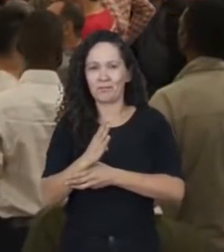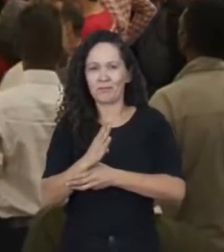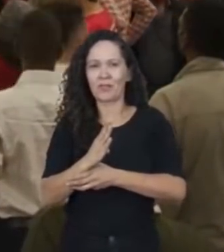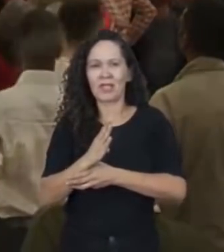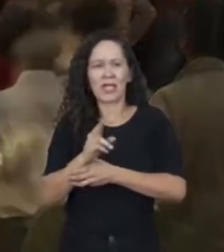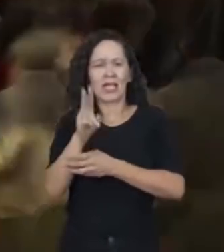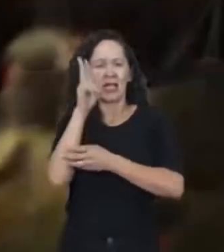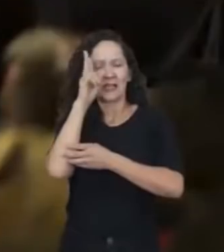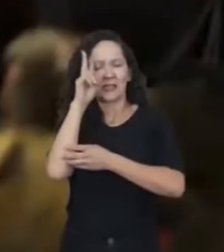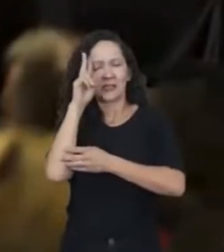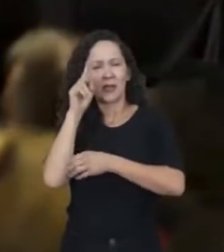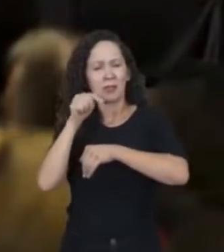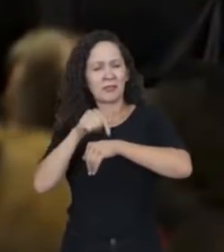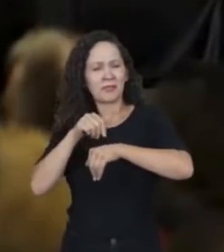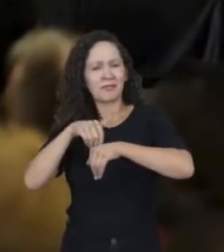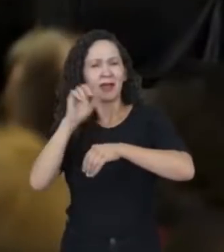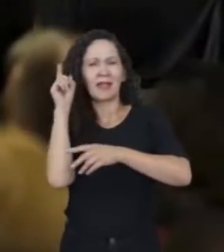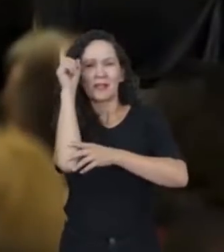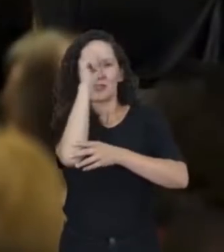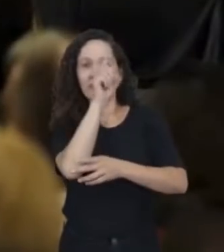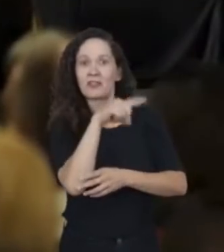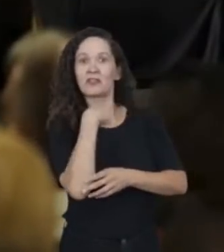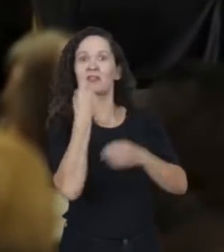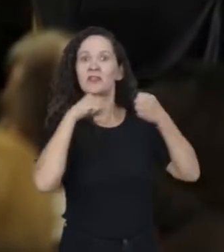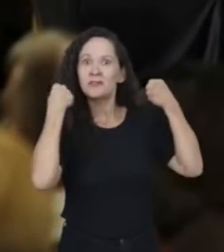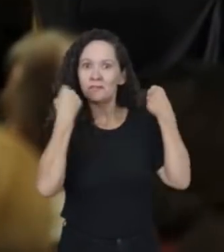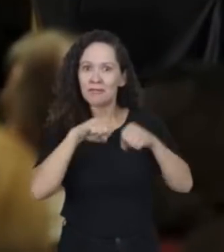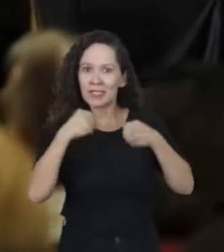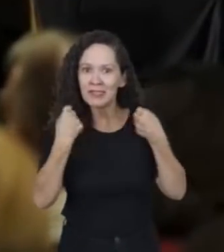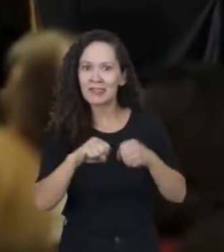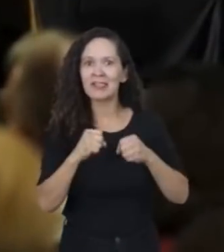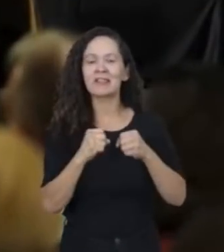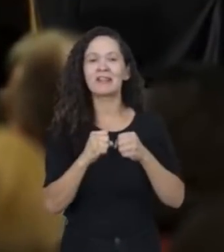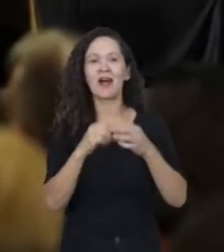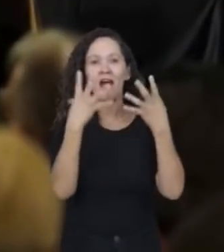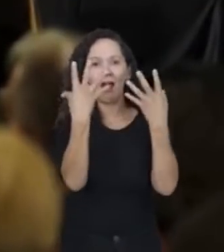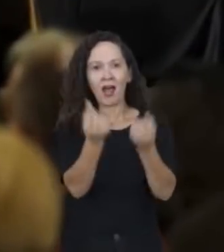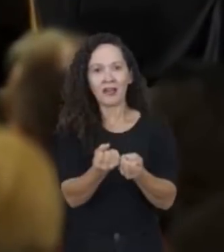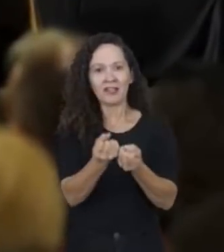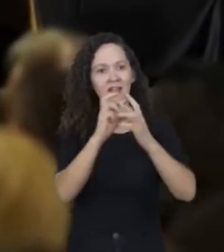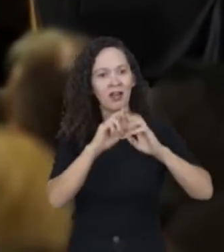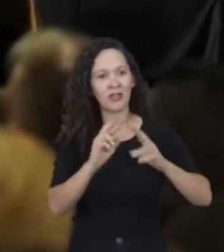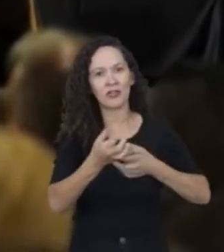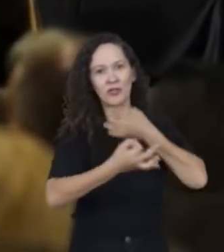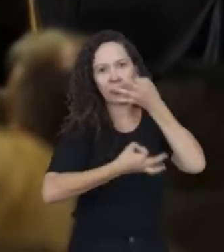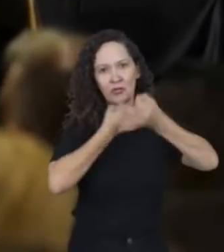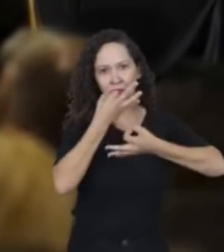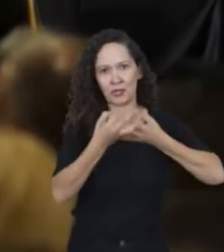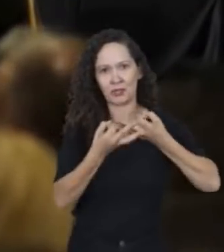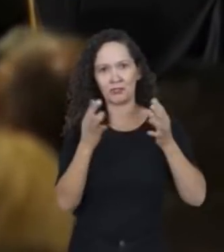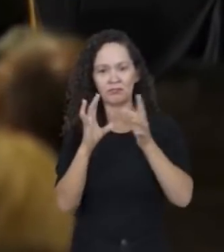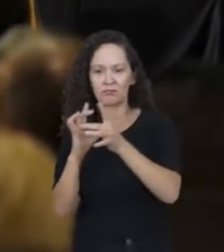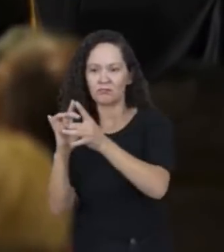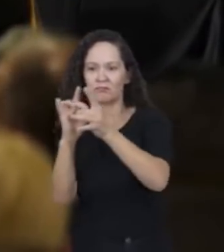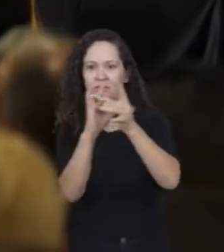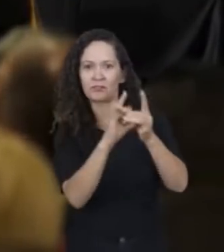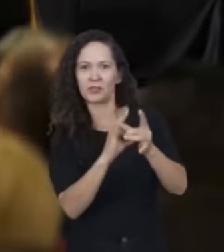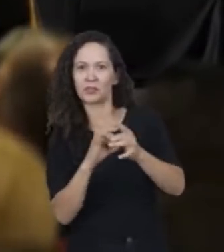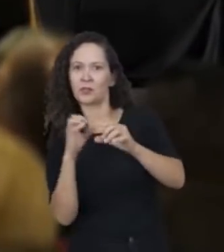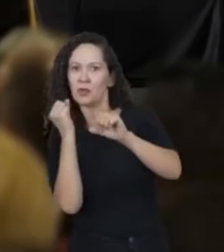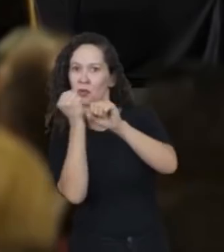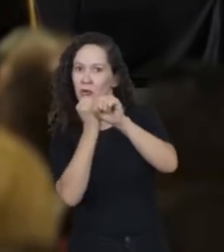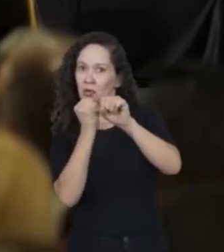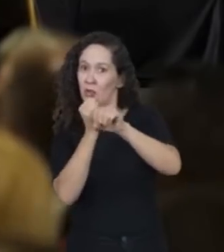nos obriga a superar eventuais divergências para construirmos juntos uma via alternativa